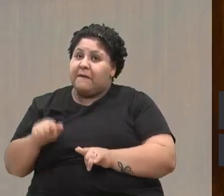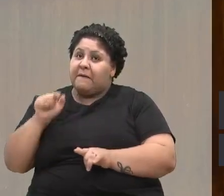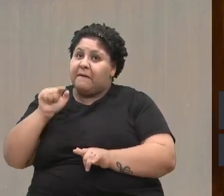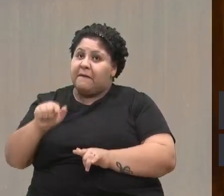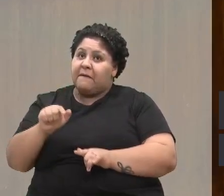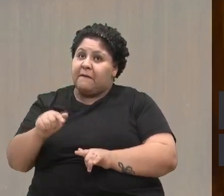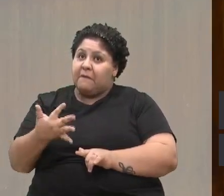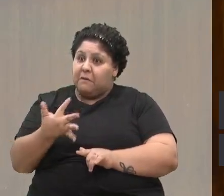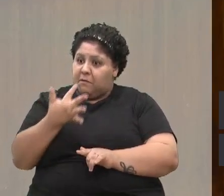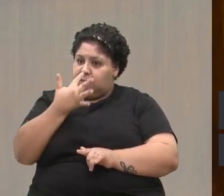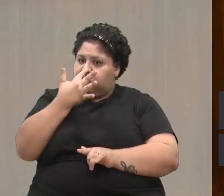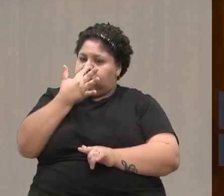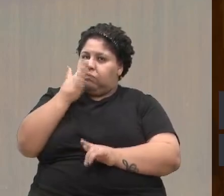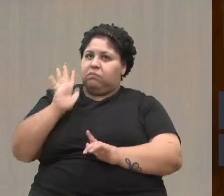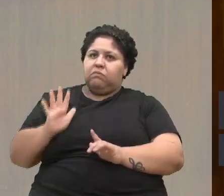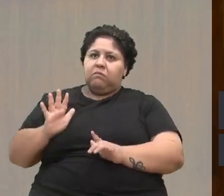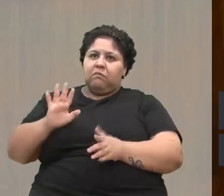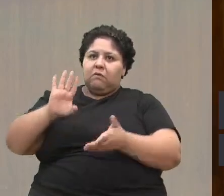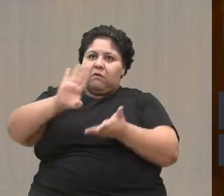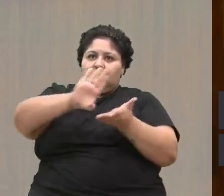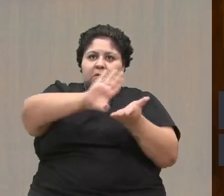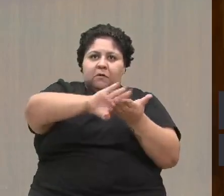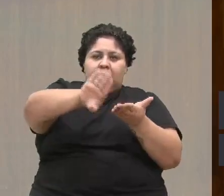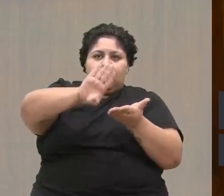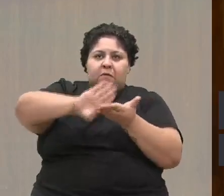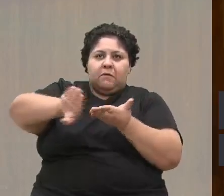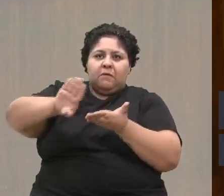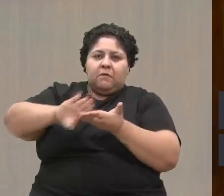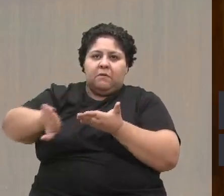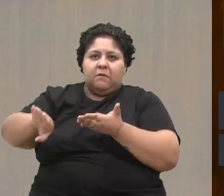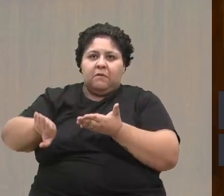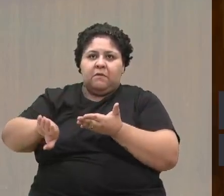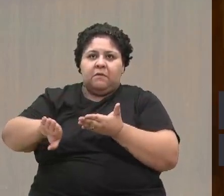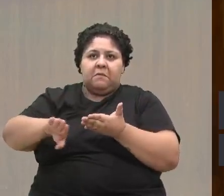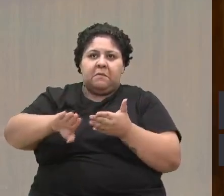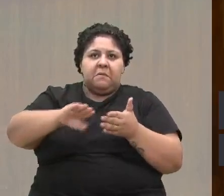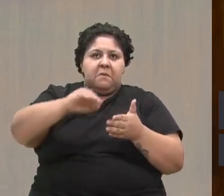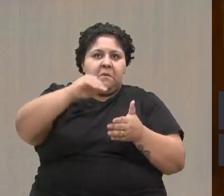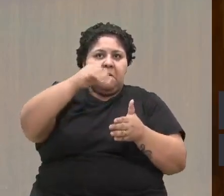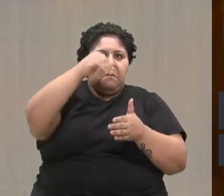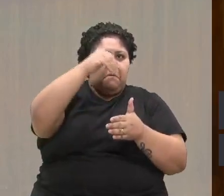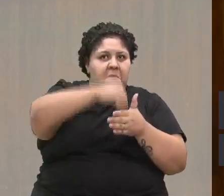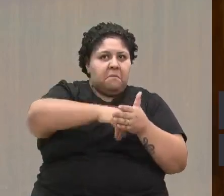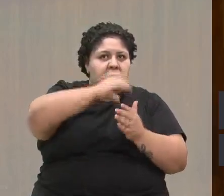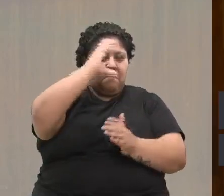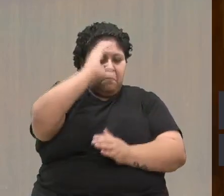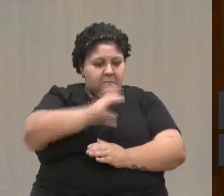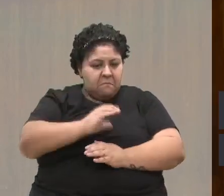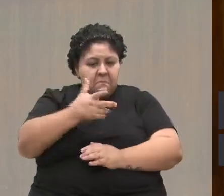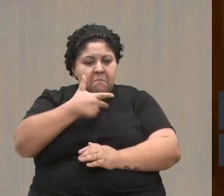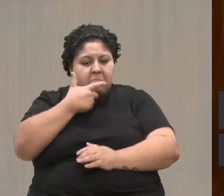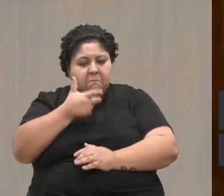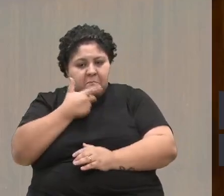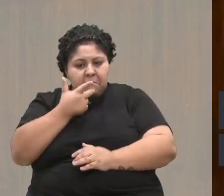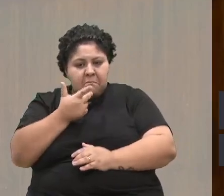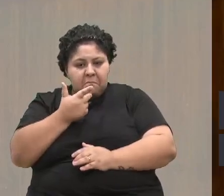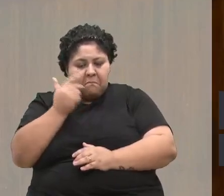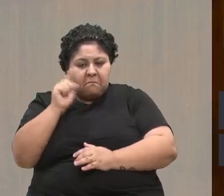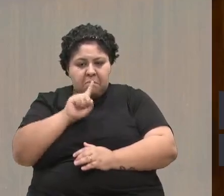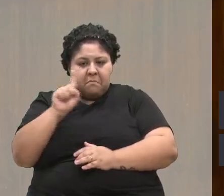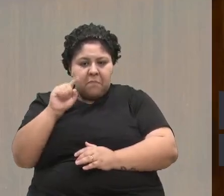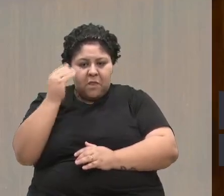me surpreendeu. Retirada em um voto de cidadania, e vou lhe dizer mais, não são só